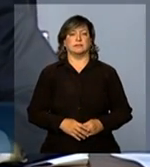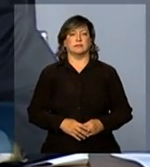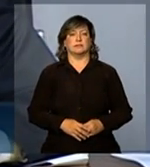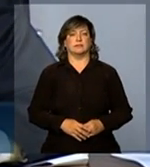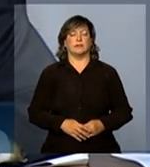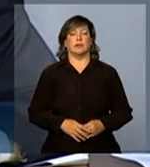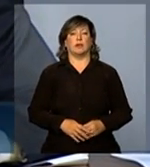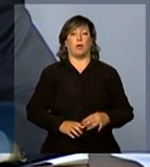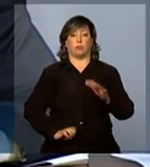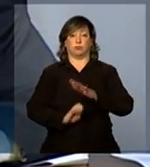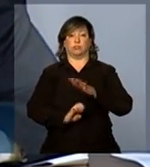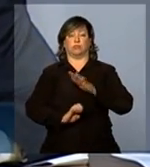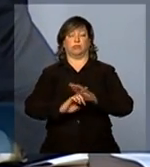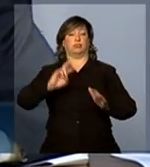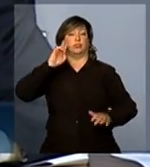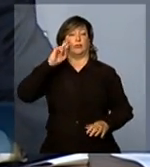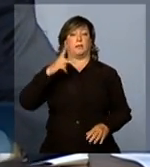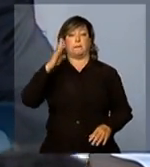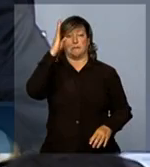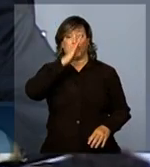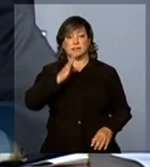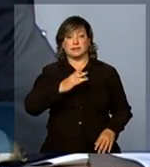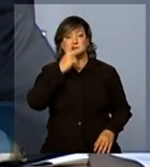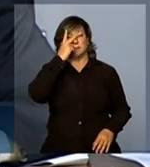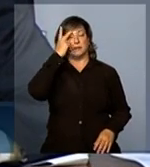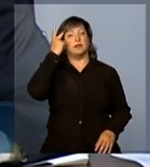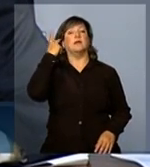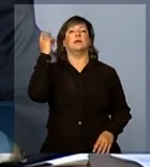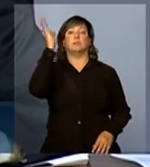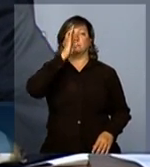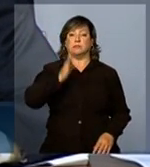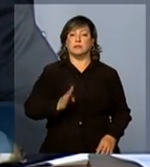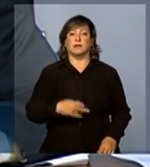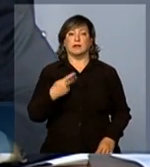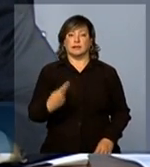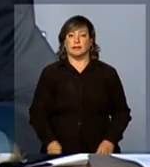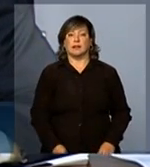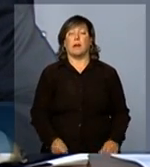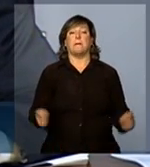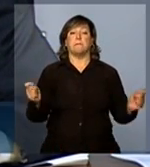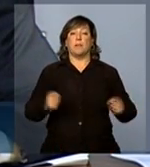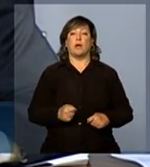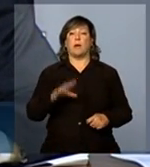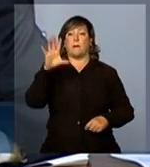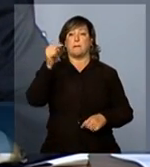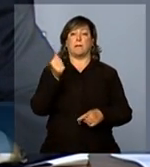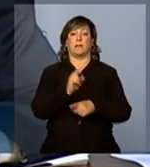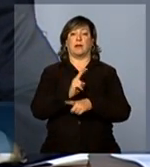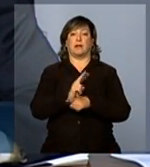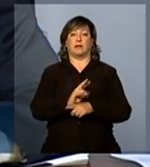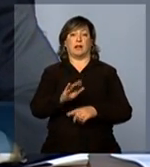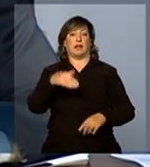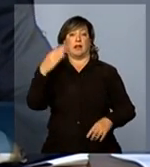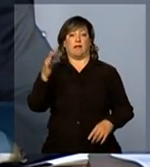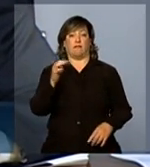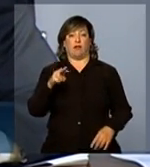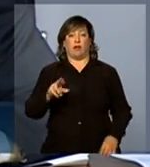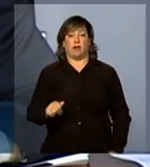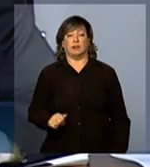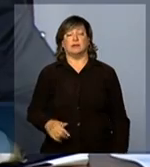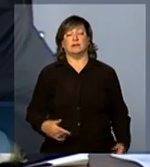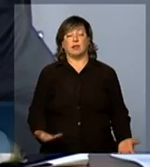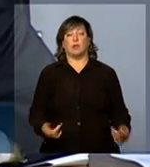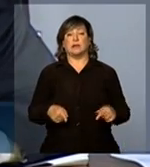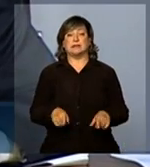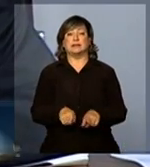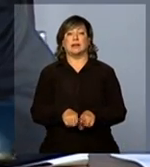Os empresários brasileiros poderão também tomar créditos lá fora, não é? Então, isso